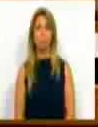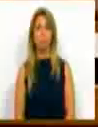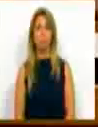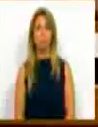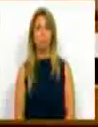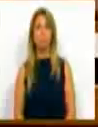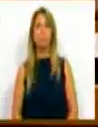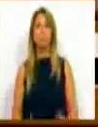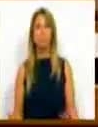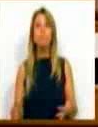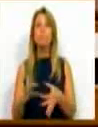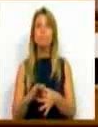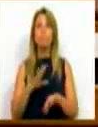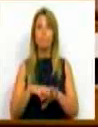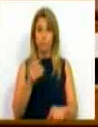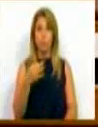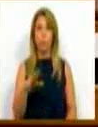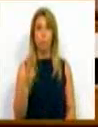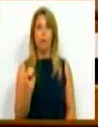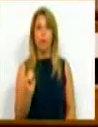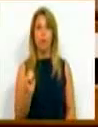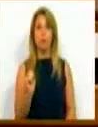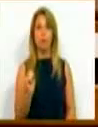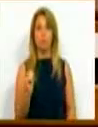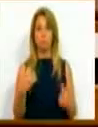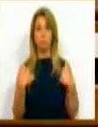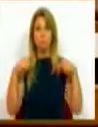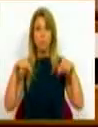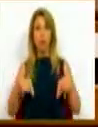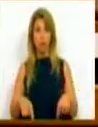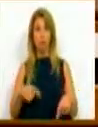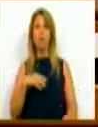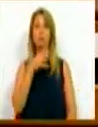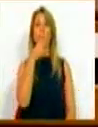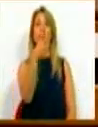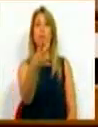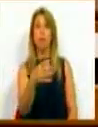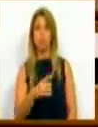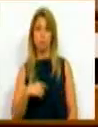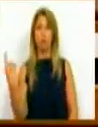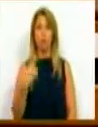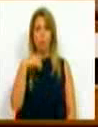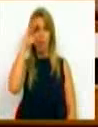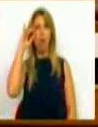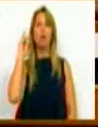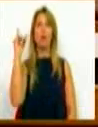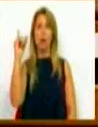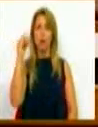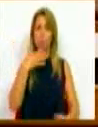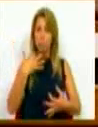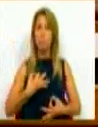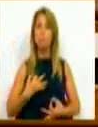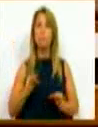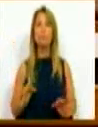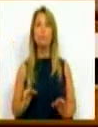E no que diz respeito ao PS, estamos aqui para vos dizer que a nossa convicção é de que